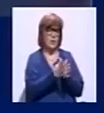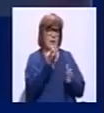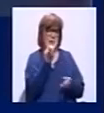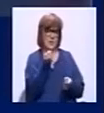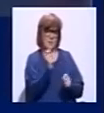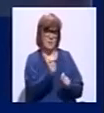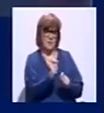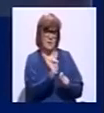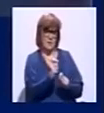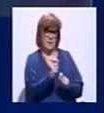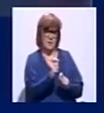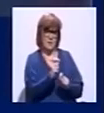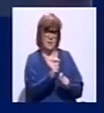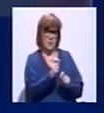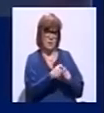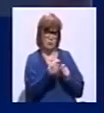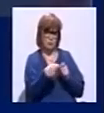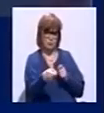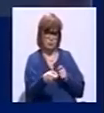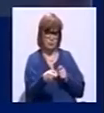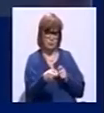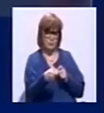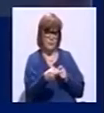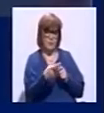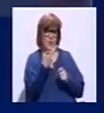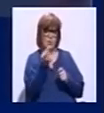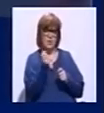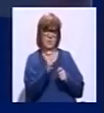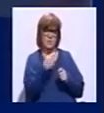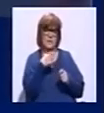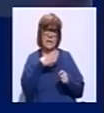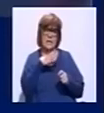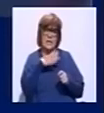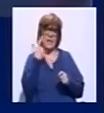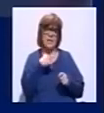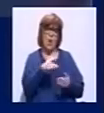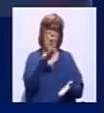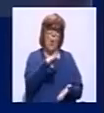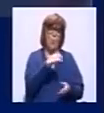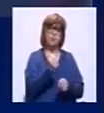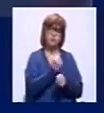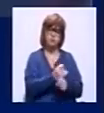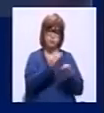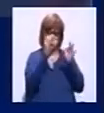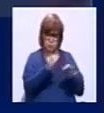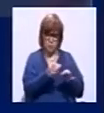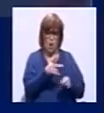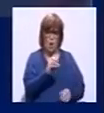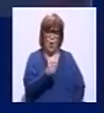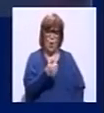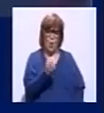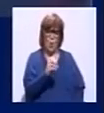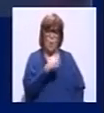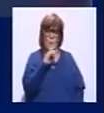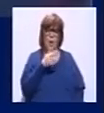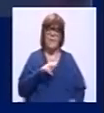de duração e já em dois meses a gente pretende ter um protótipo funcional de um robô que seja capaz de navegar